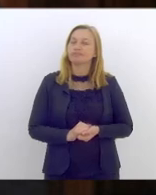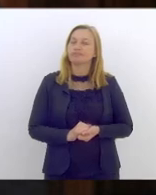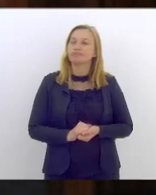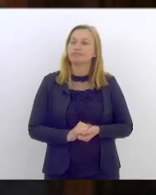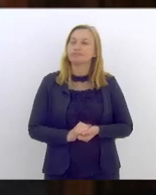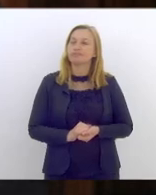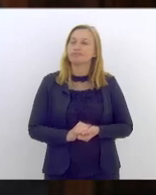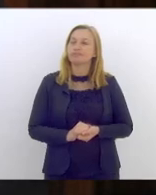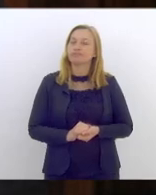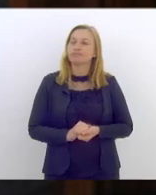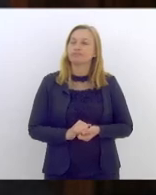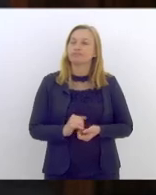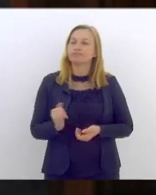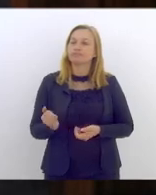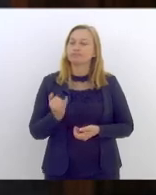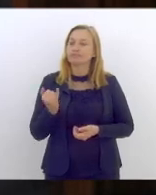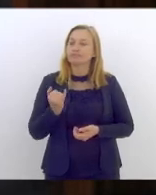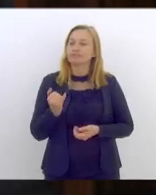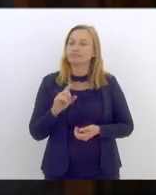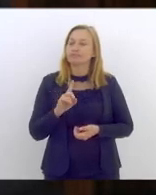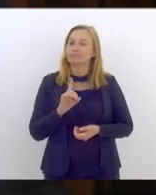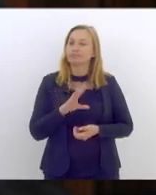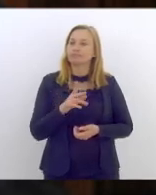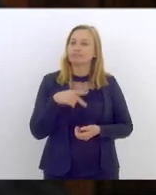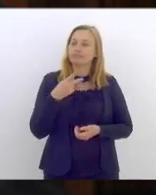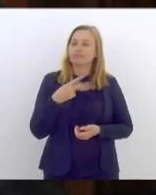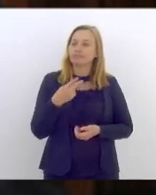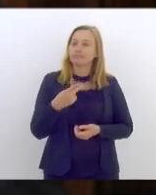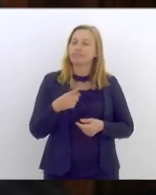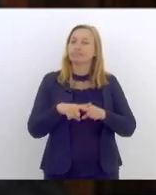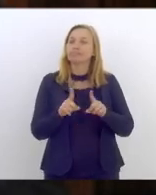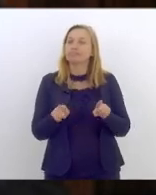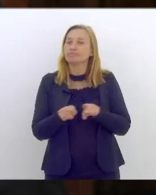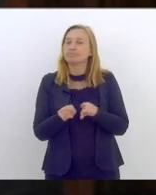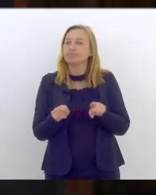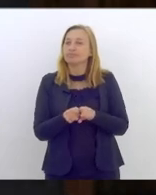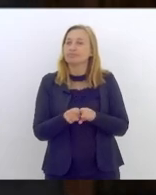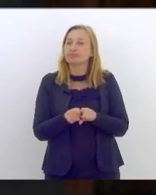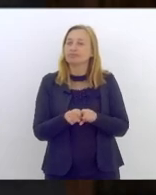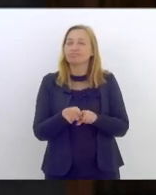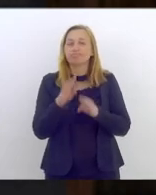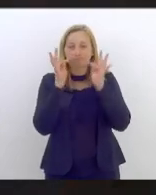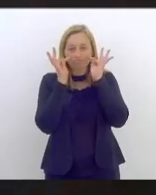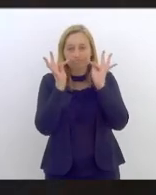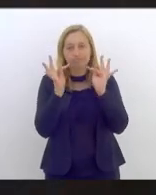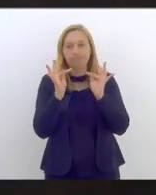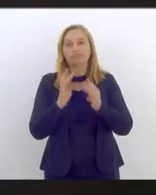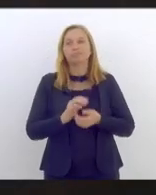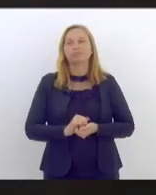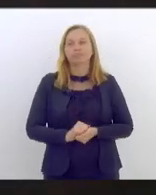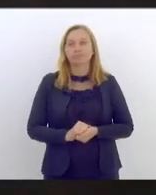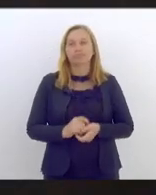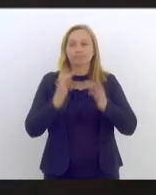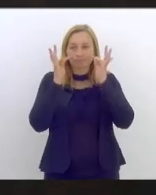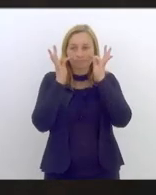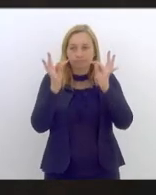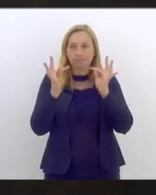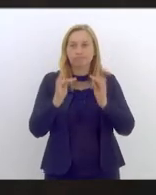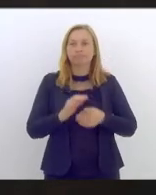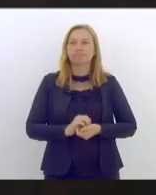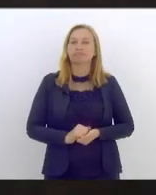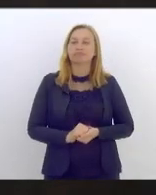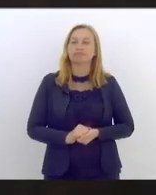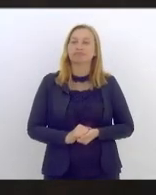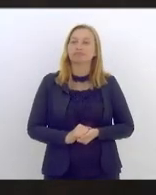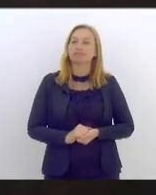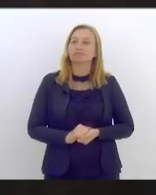fazer apenas uma fala mas também de dar um testemunho e o testemunho é